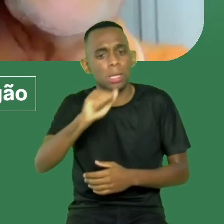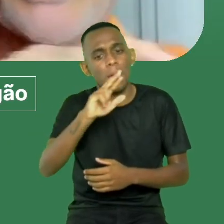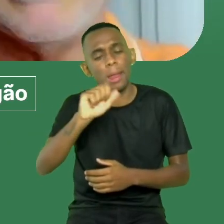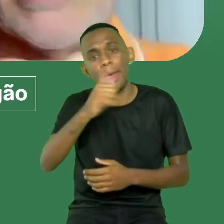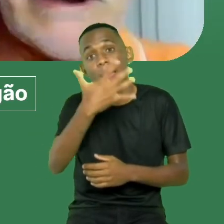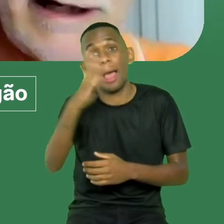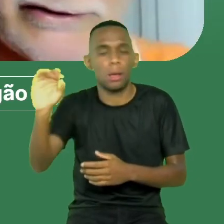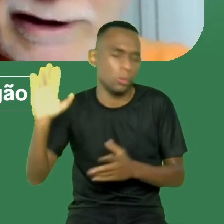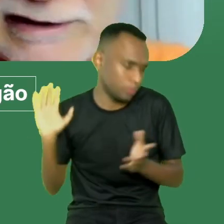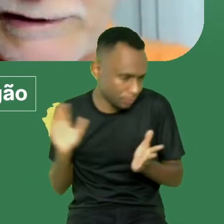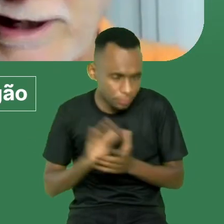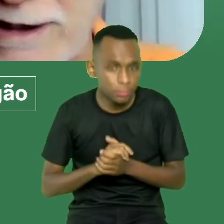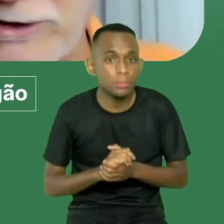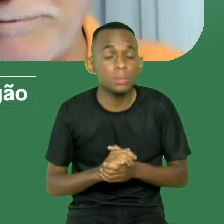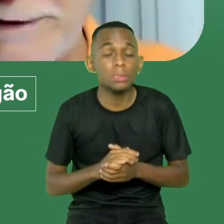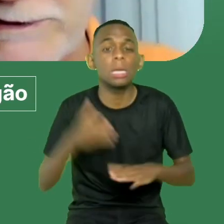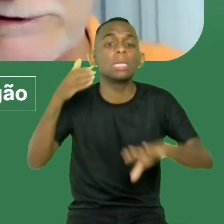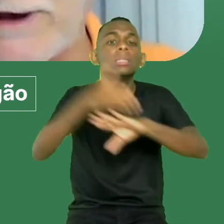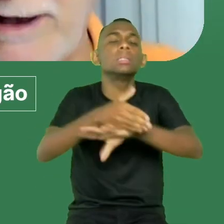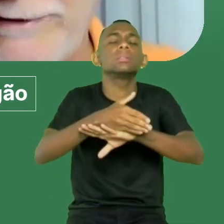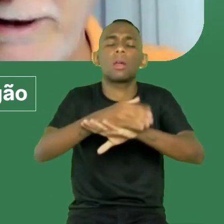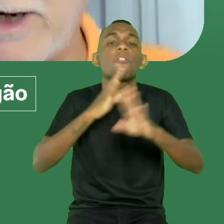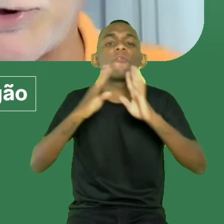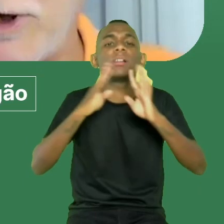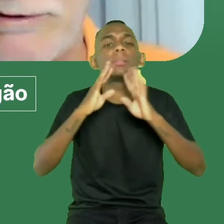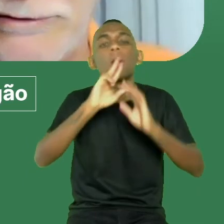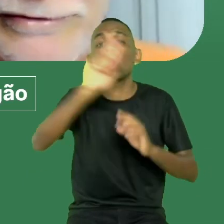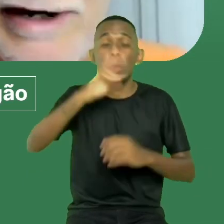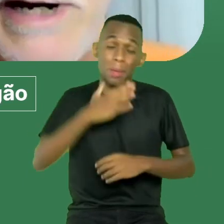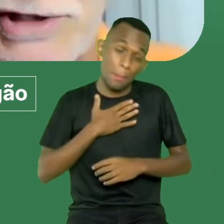no Facebook e botar lá José Carlos Aragão na pesquisa lá,